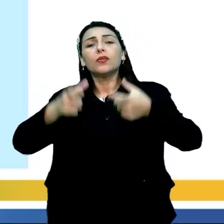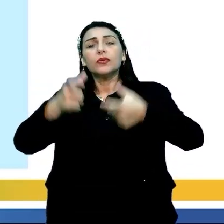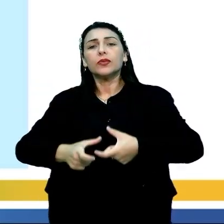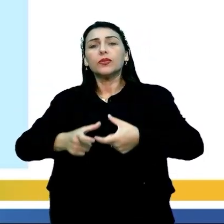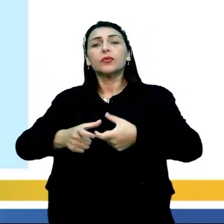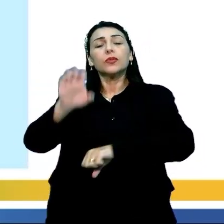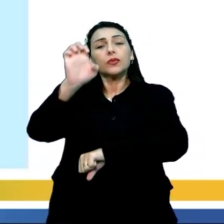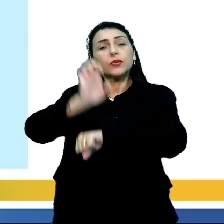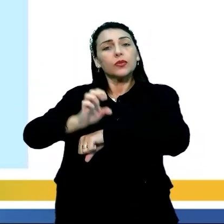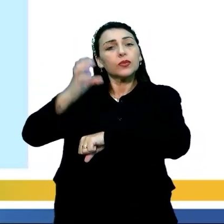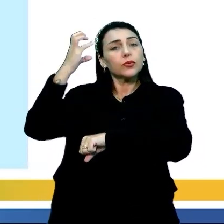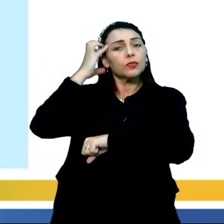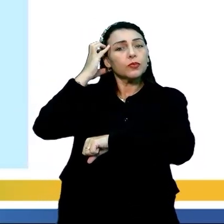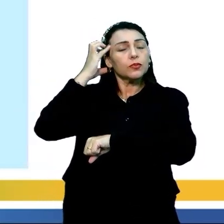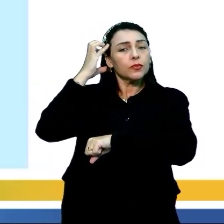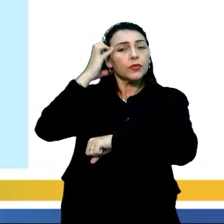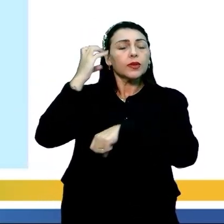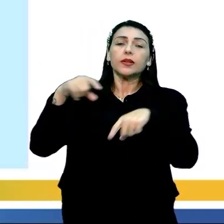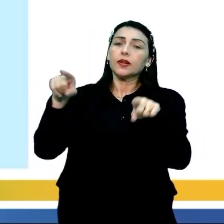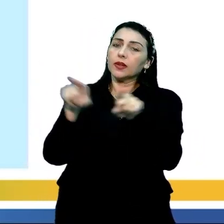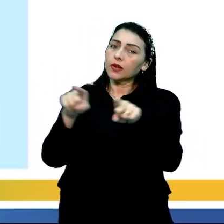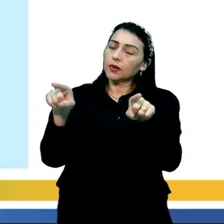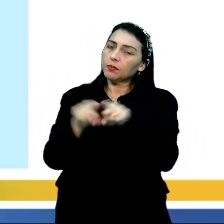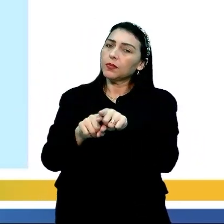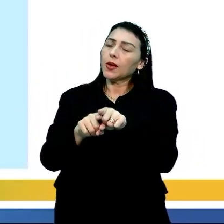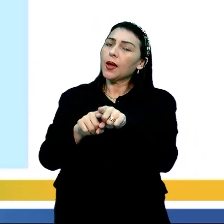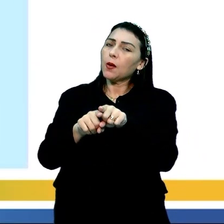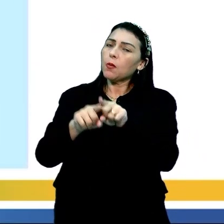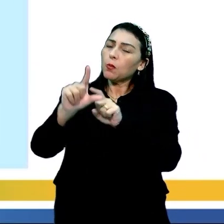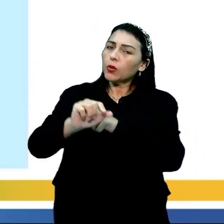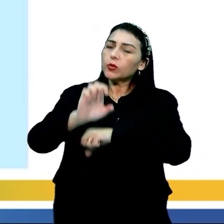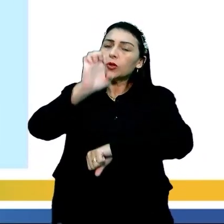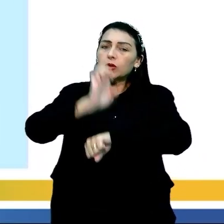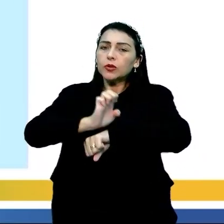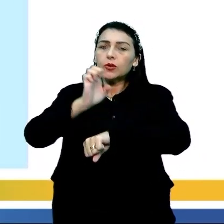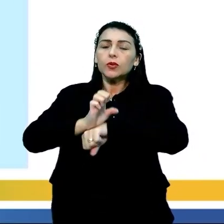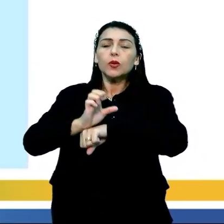no estado do Mato Grosso e também pega uma parte do estado do